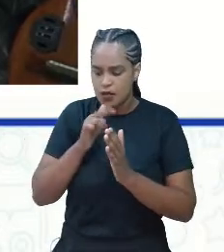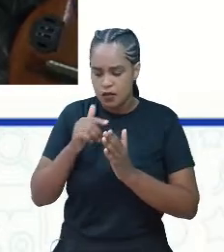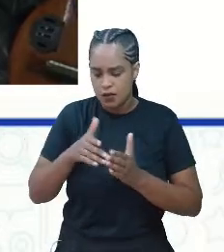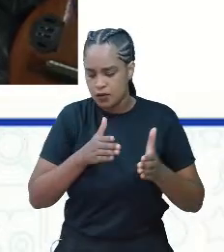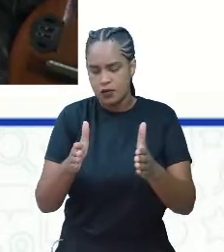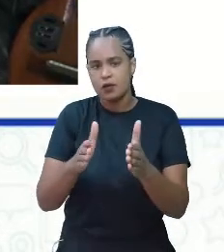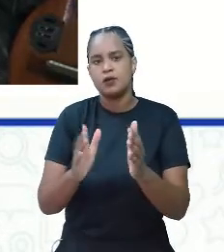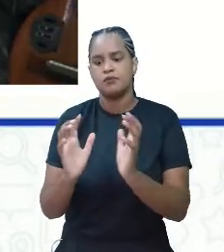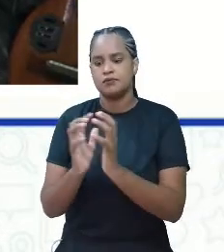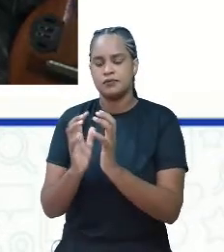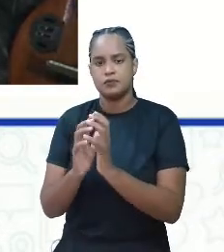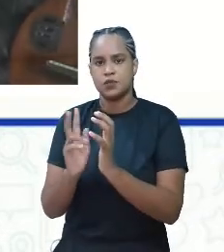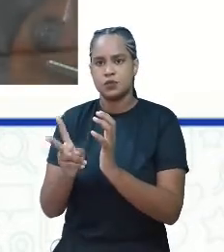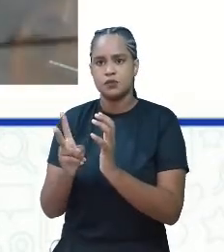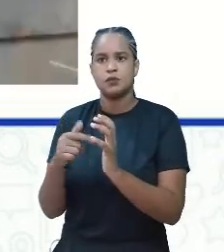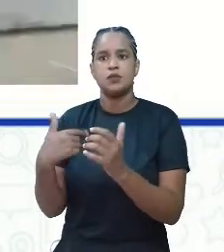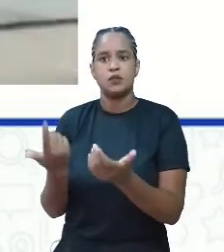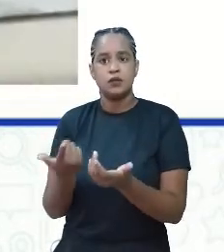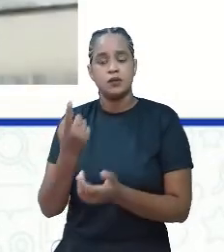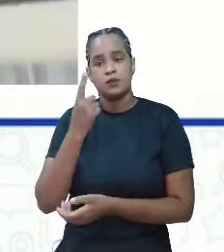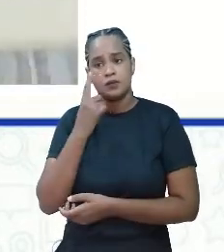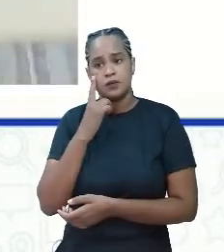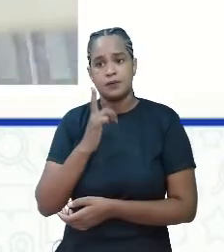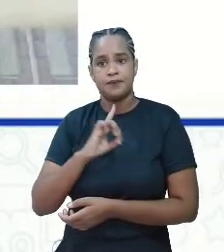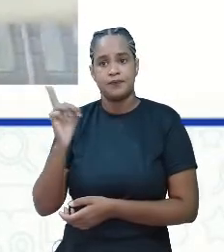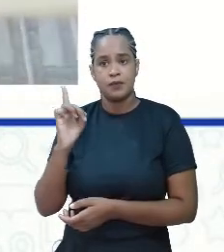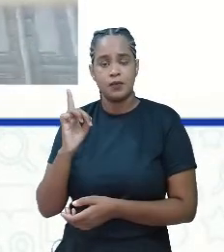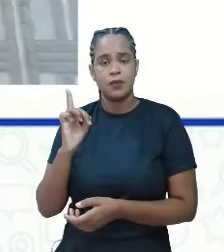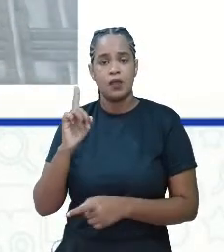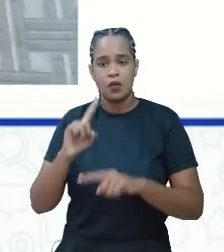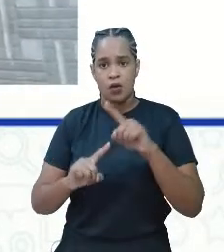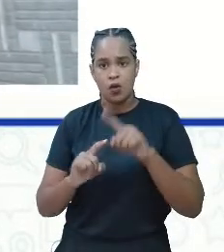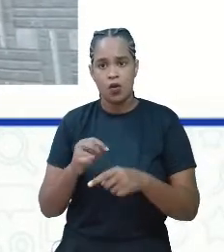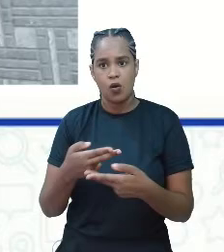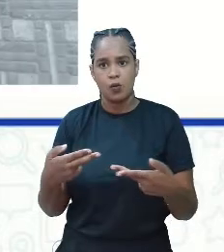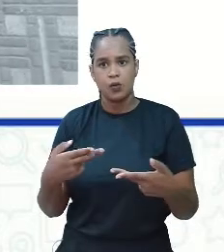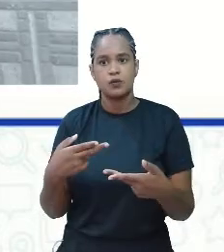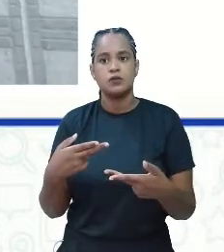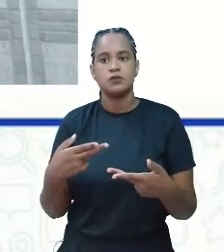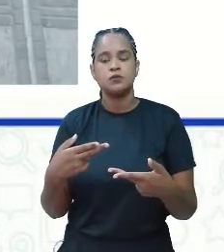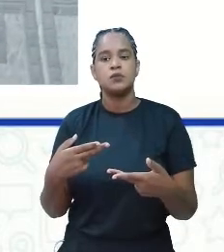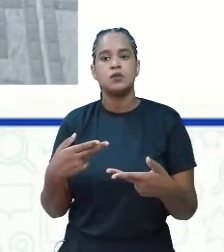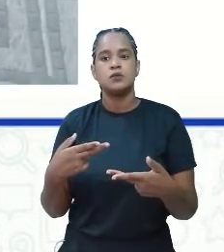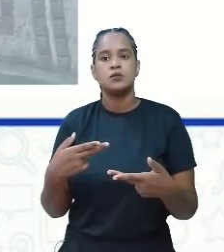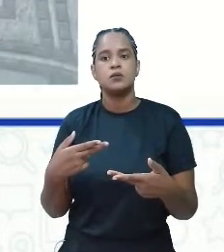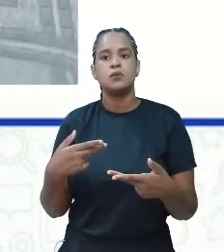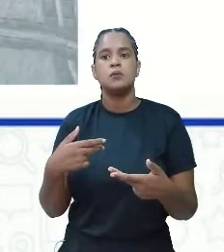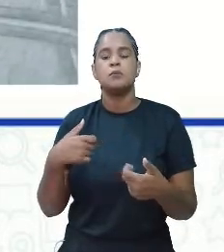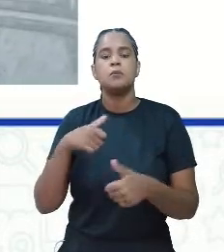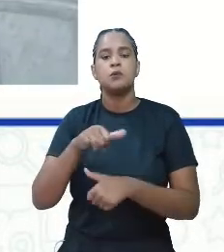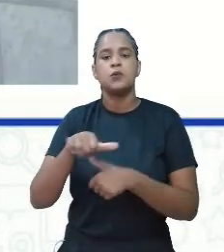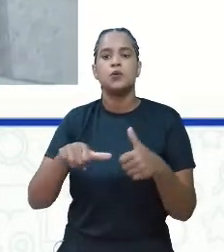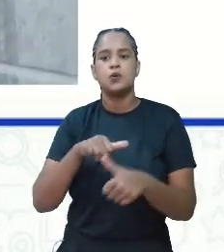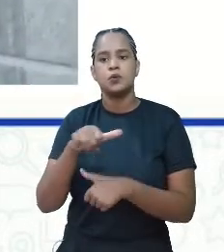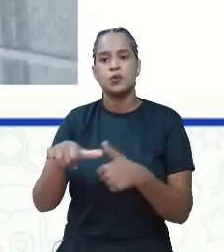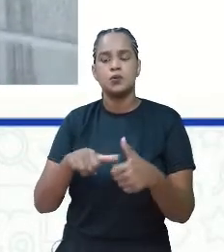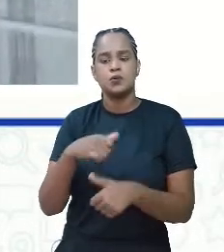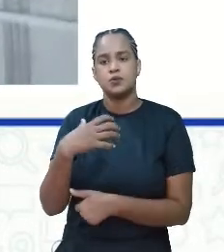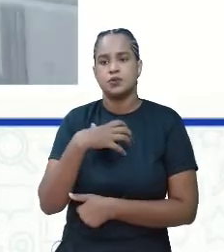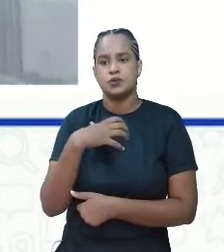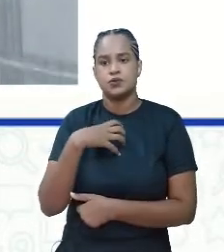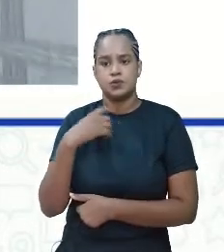esses instrumentos de madeira, que qualquer instrumento orgânico, ele vai modificando a sonoridade